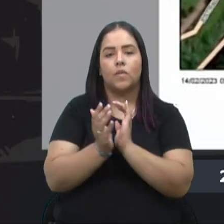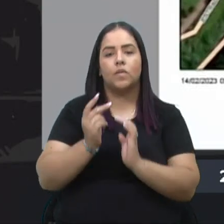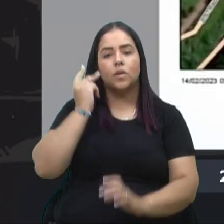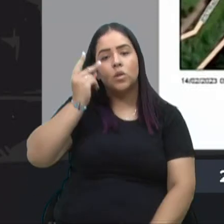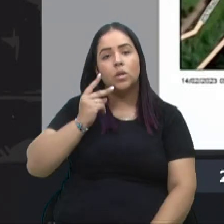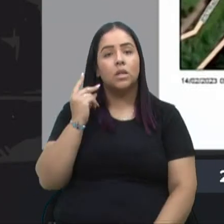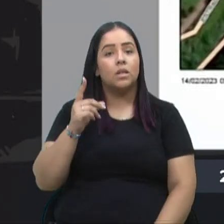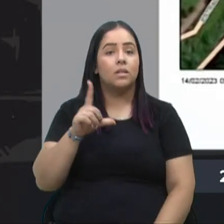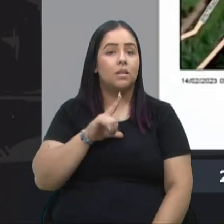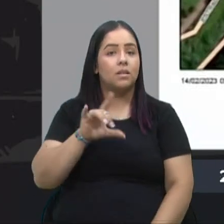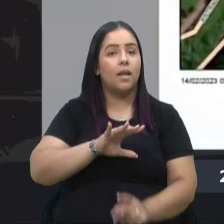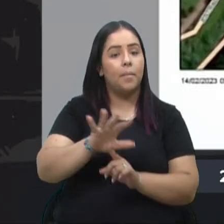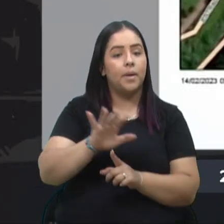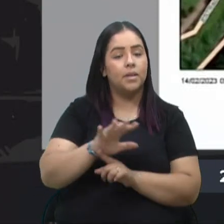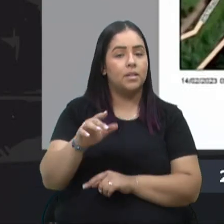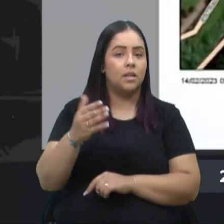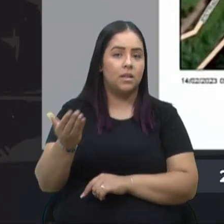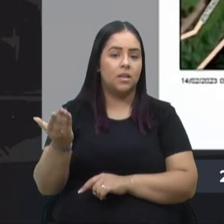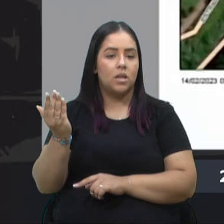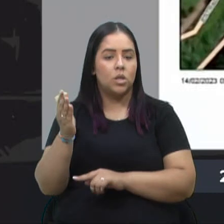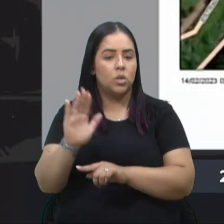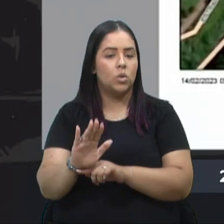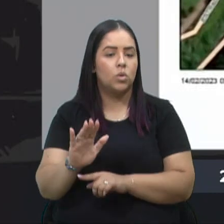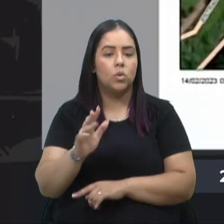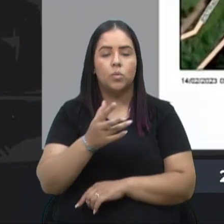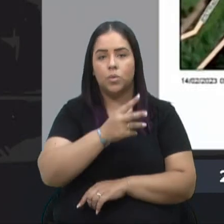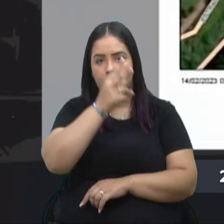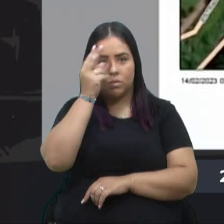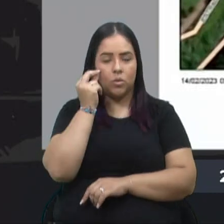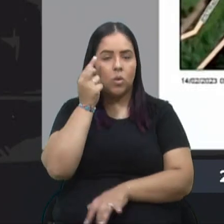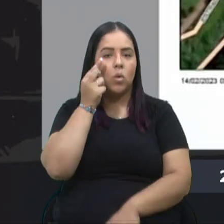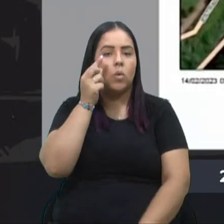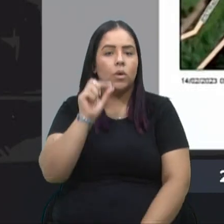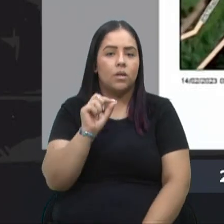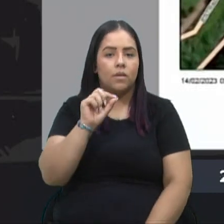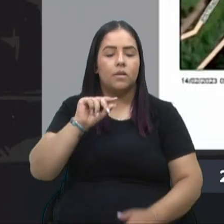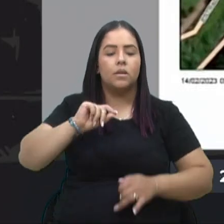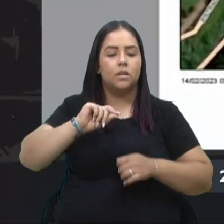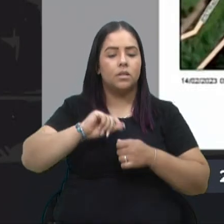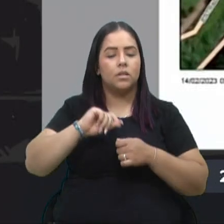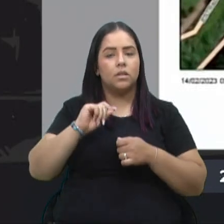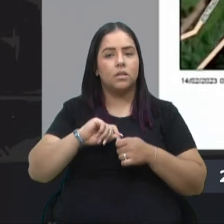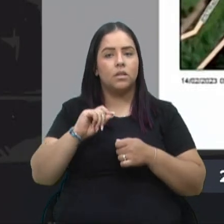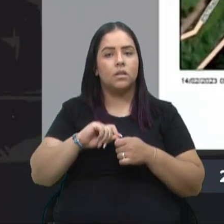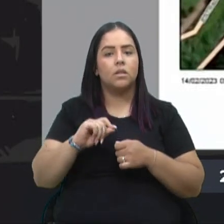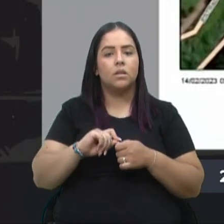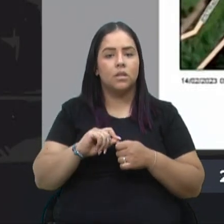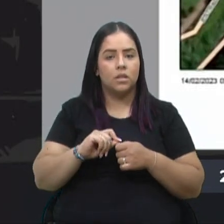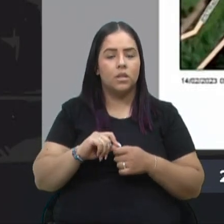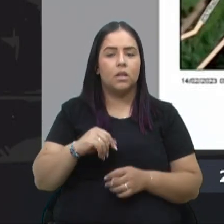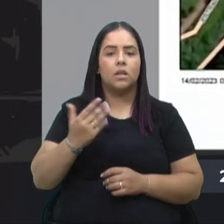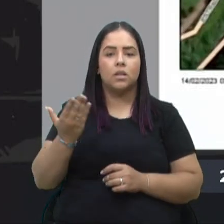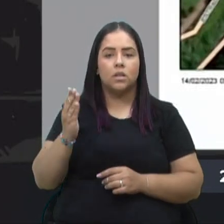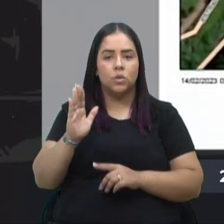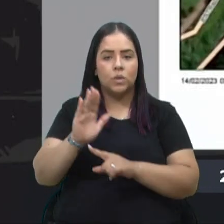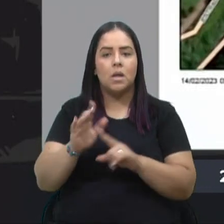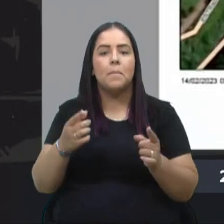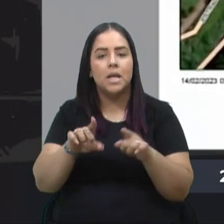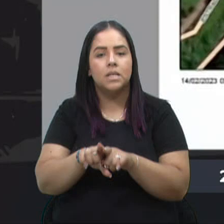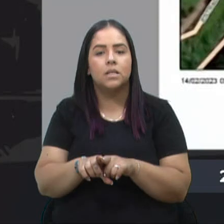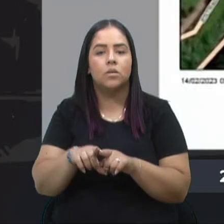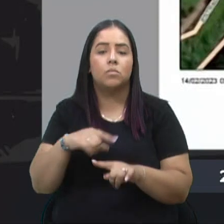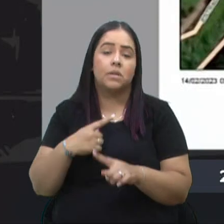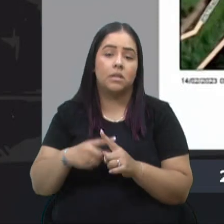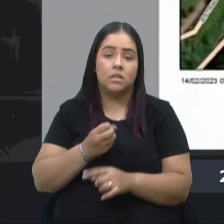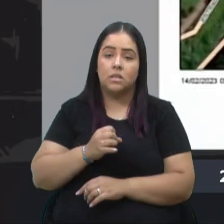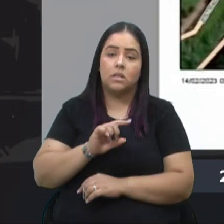tipo ajuda o município a poder fazer o ajudar essas parcerias porque